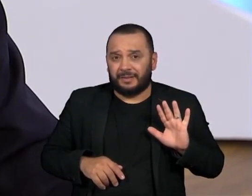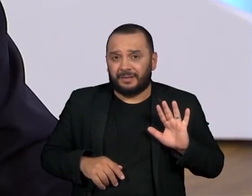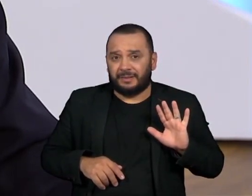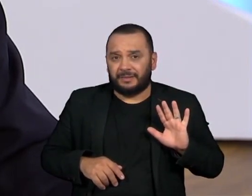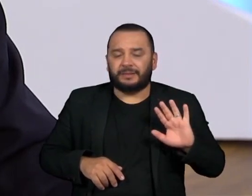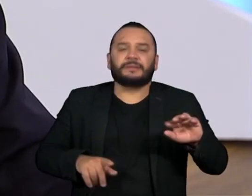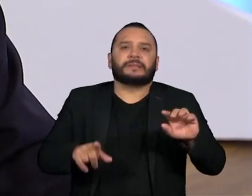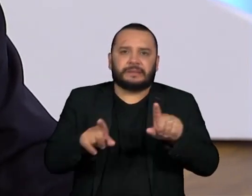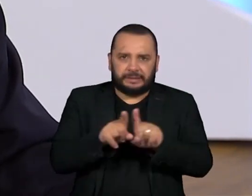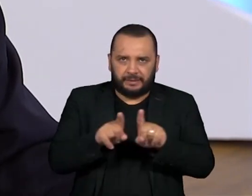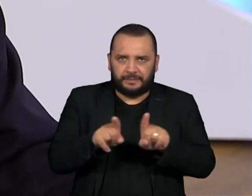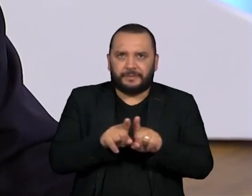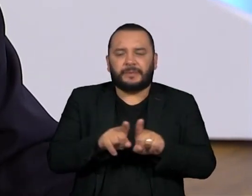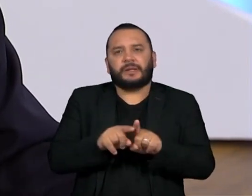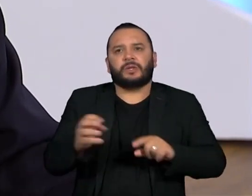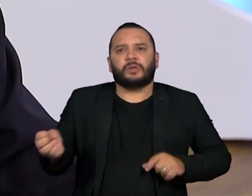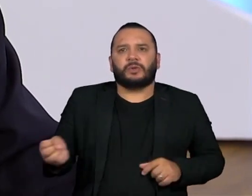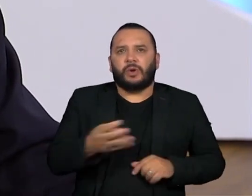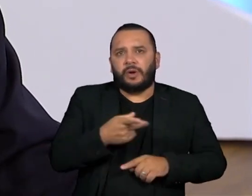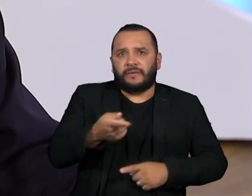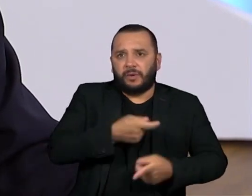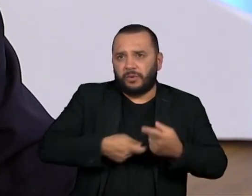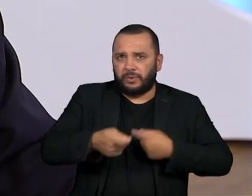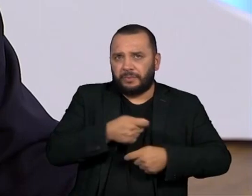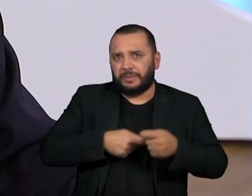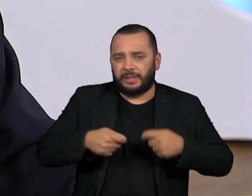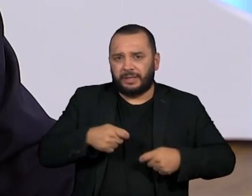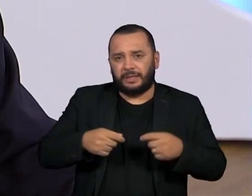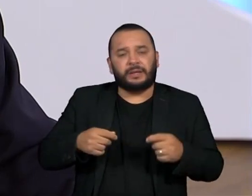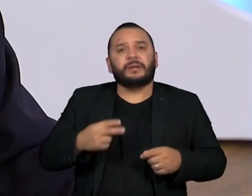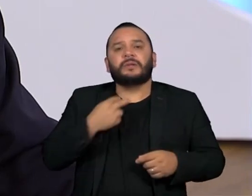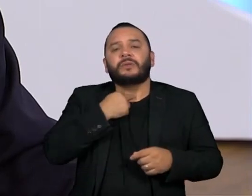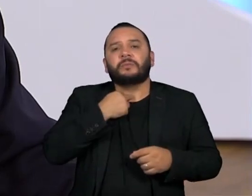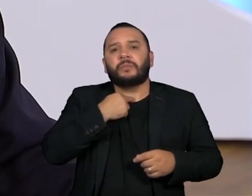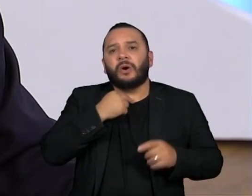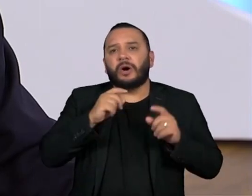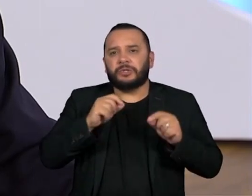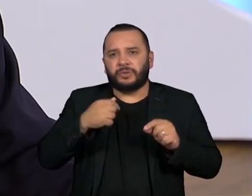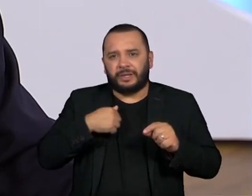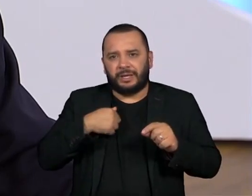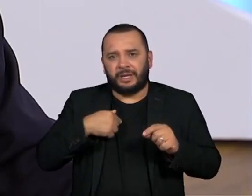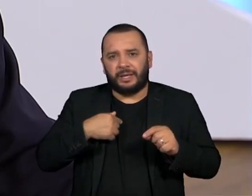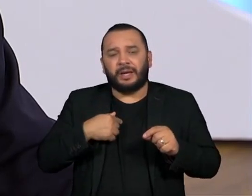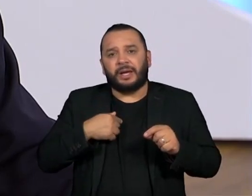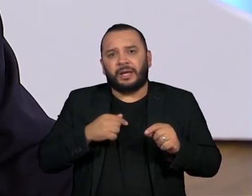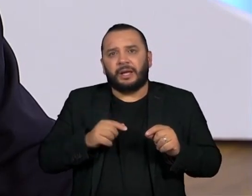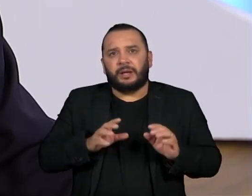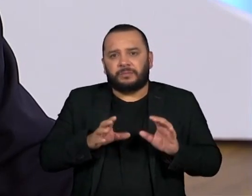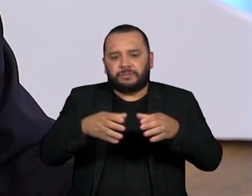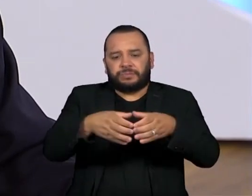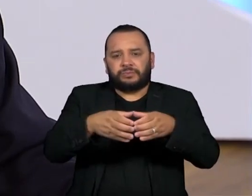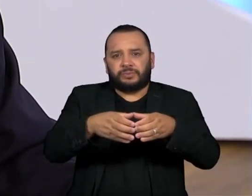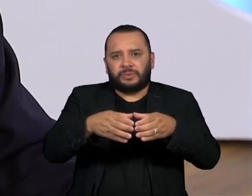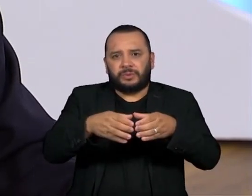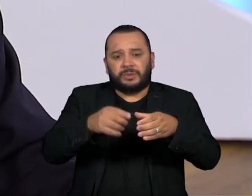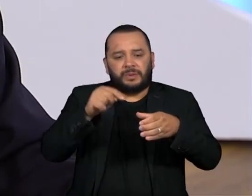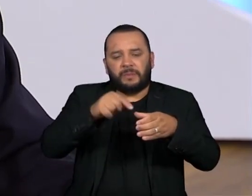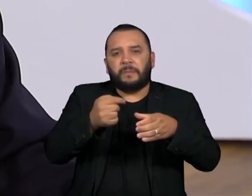a estrutura dessa nova economia é essencialmente descentralizadora, que é uma coisa que pouca gente entende. Então é o